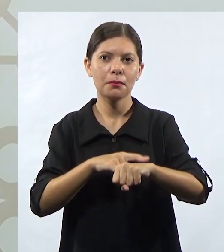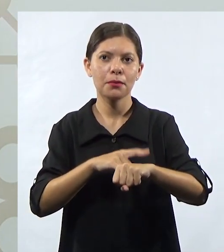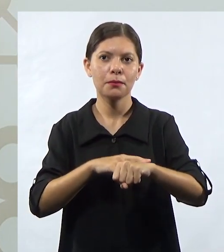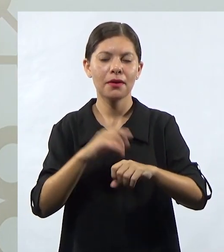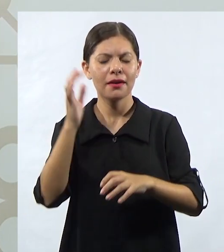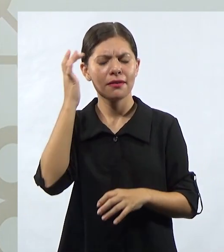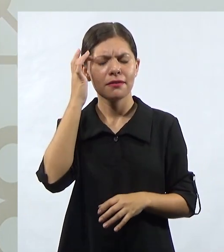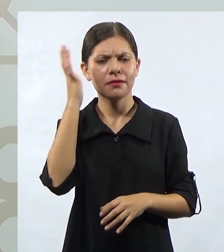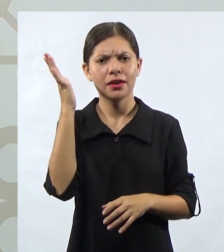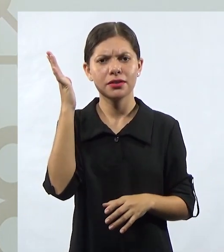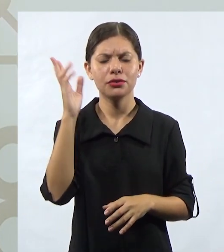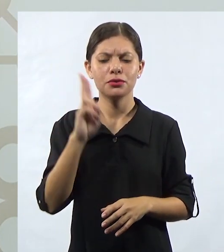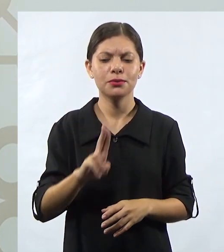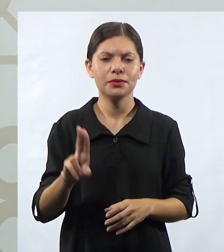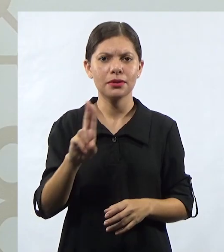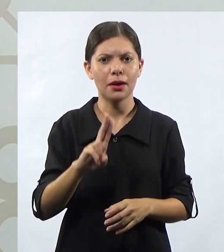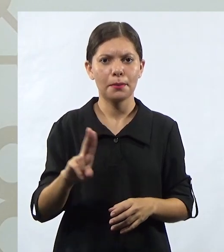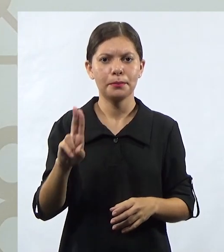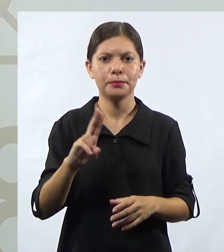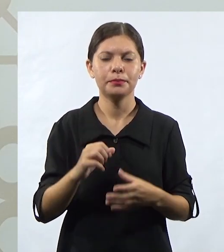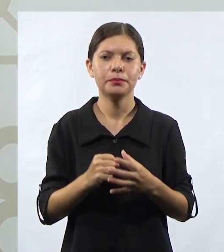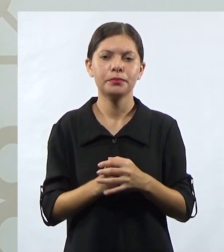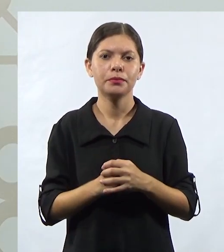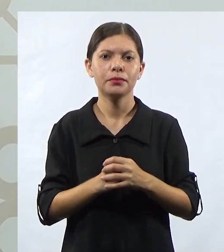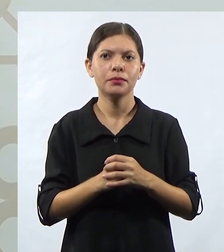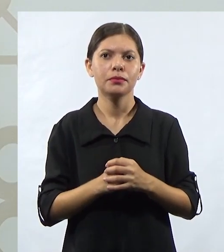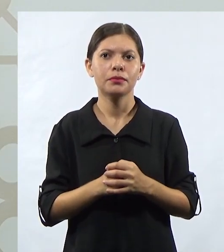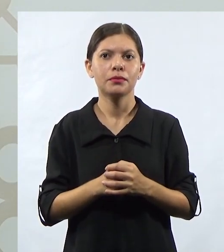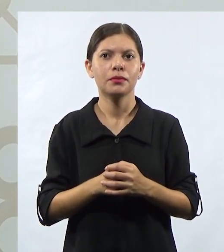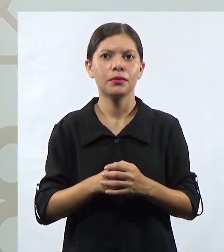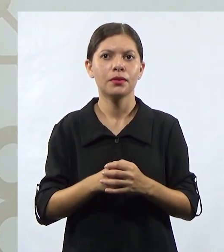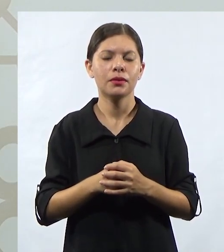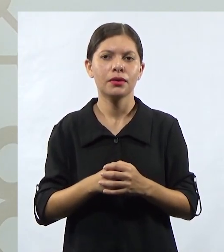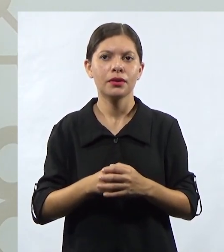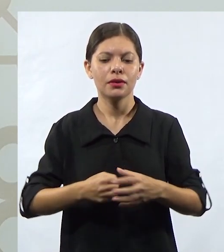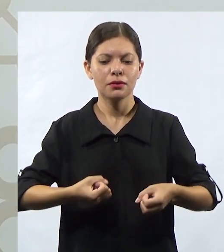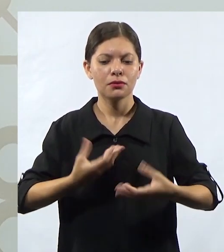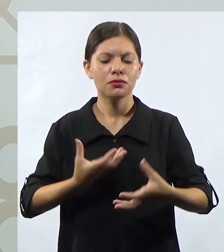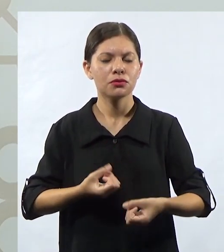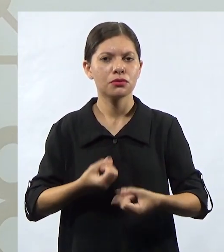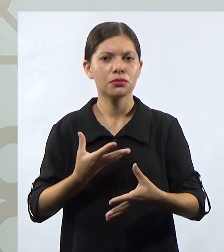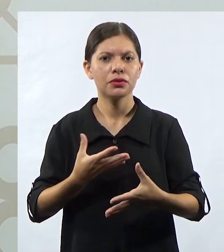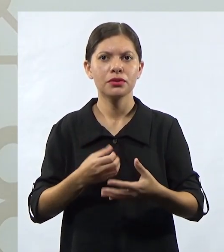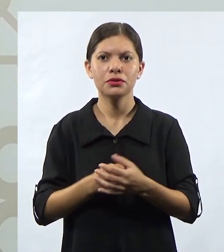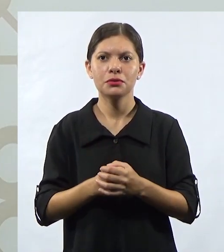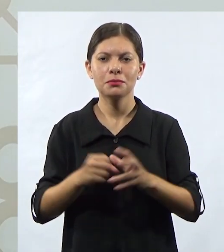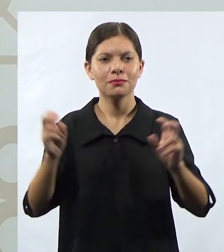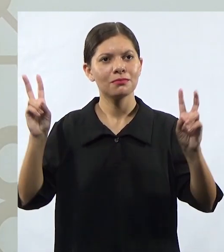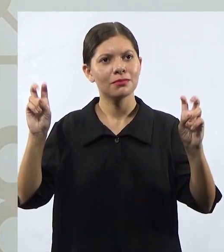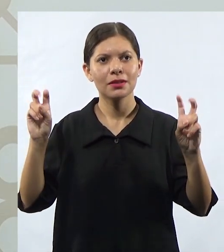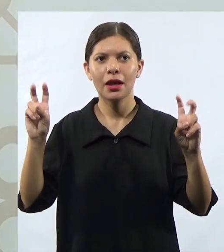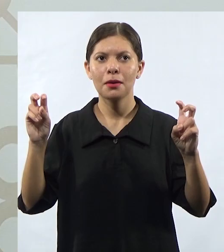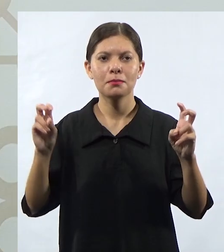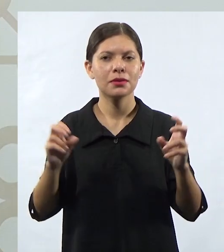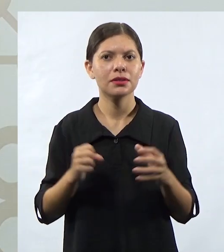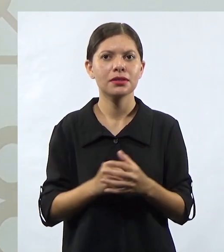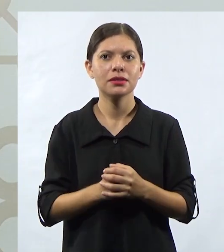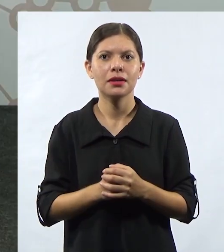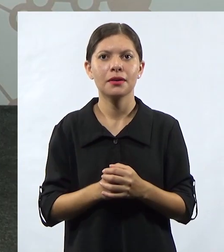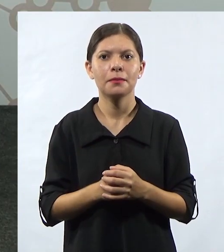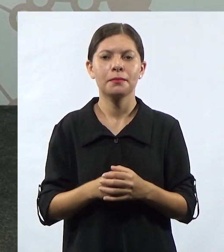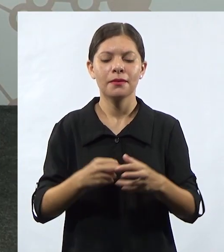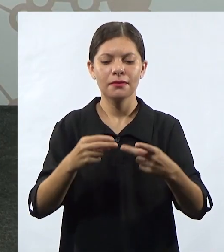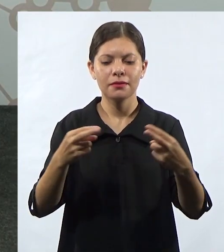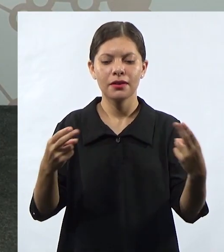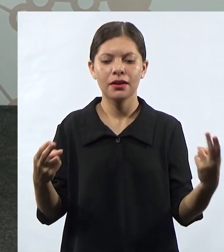de utilização. Você pode construí-la sobre N temáticas e de diferentes formas. Tudo a ver